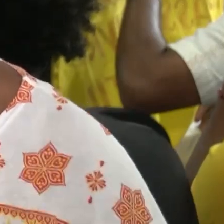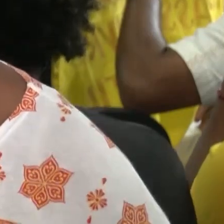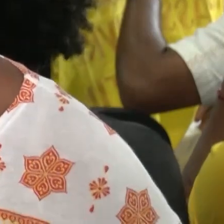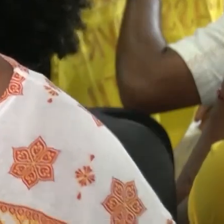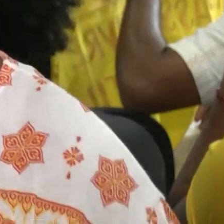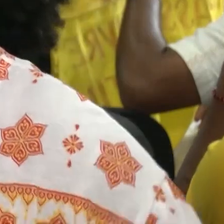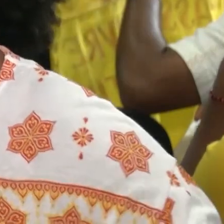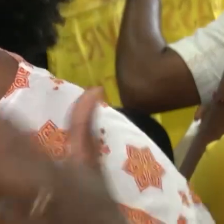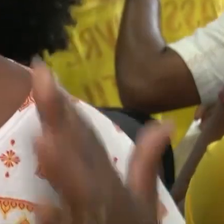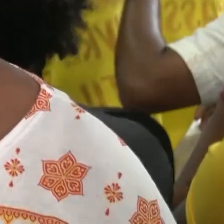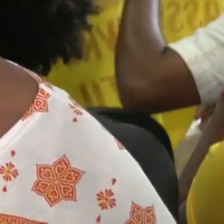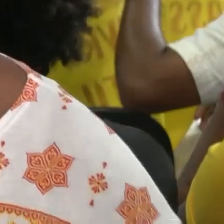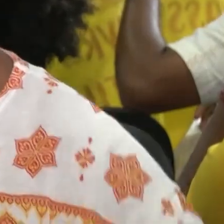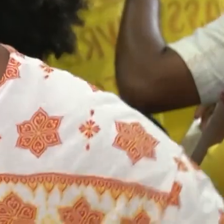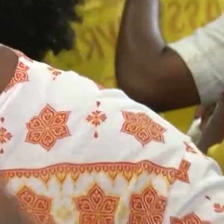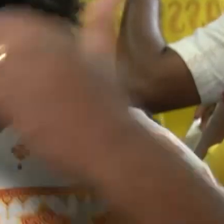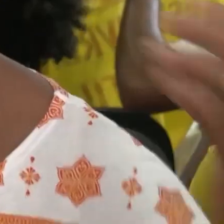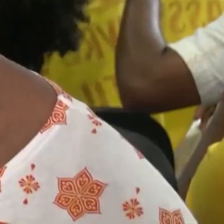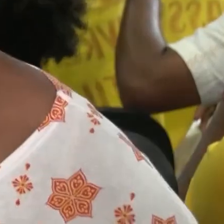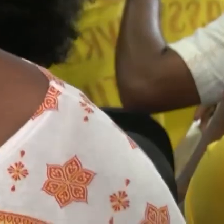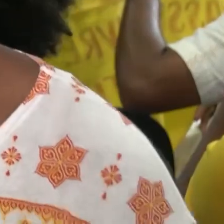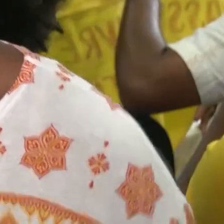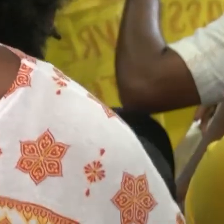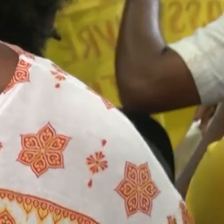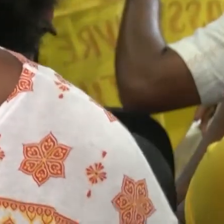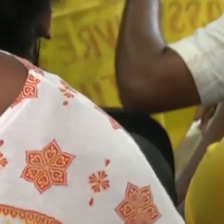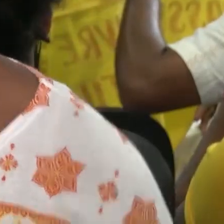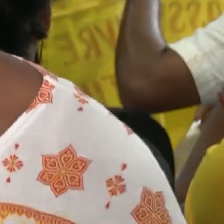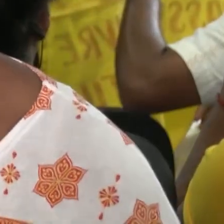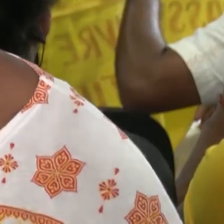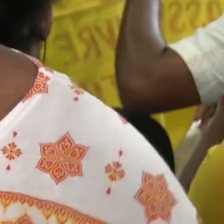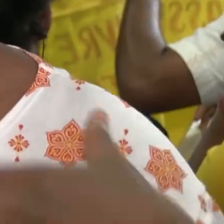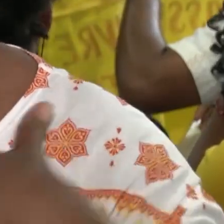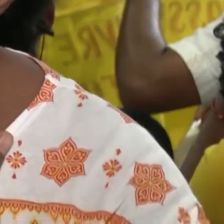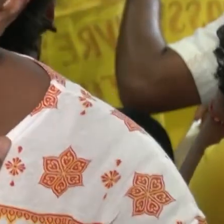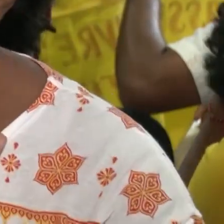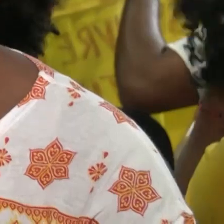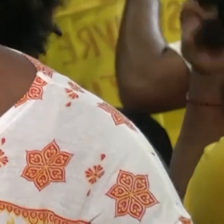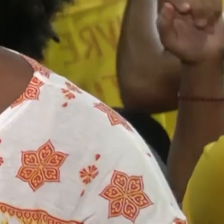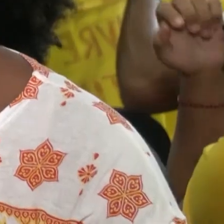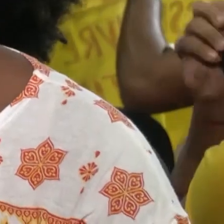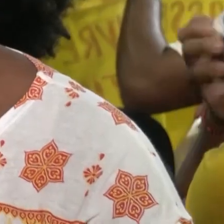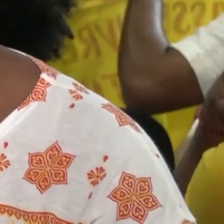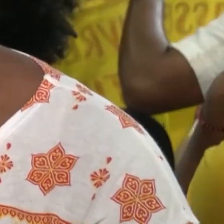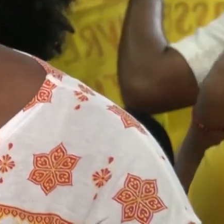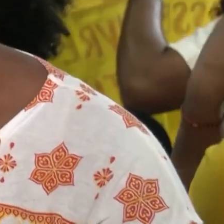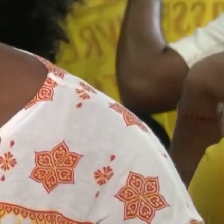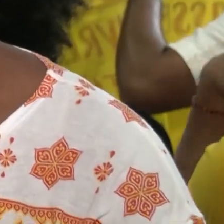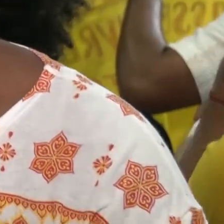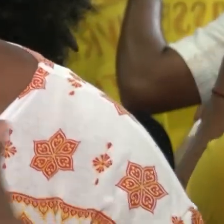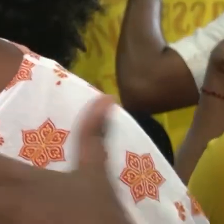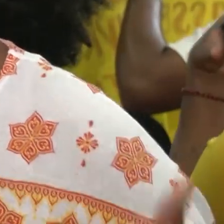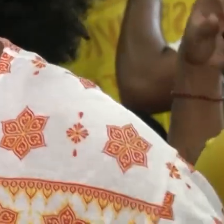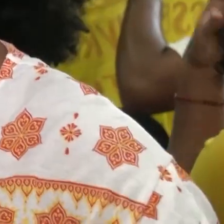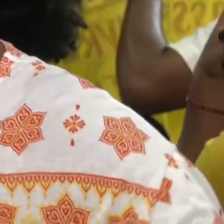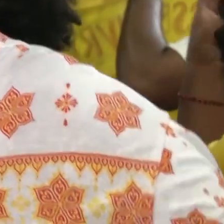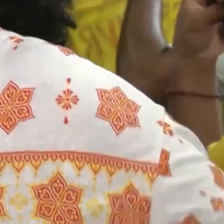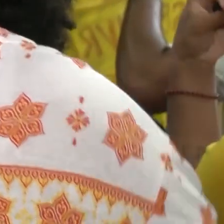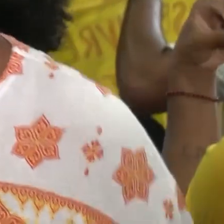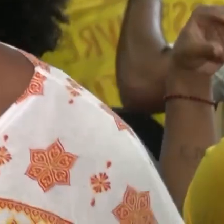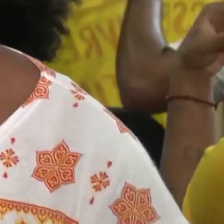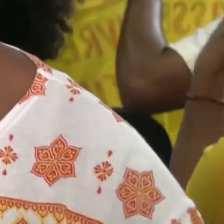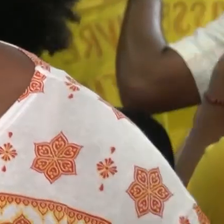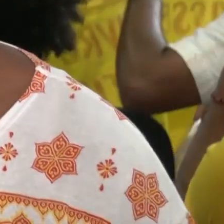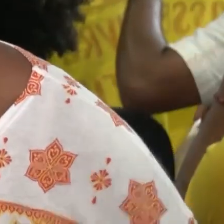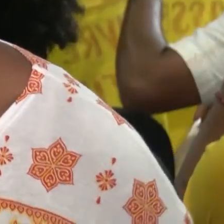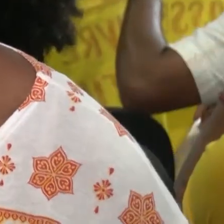tem que buscar, tem que achar meios, circunstâncias para ir buscar essa política pública. Não é só para a gente. Para os que estão